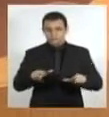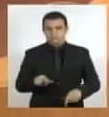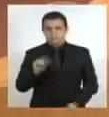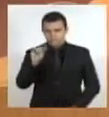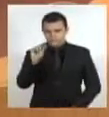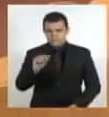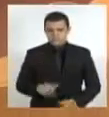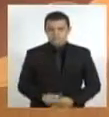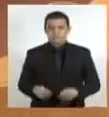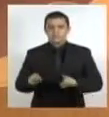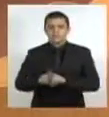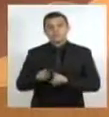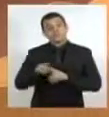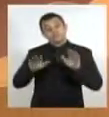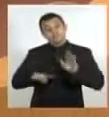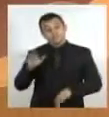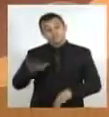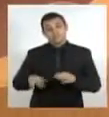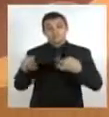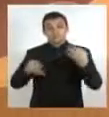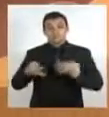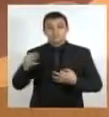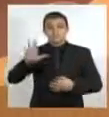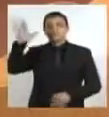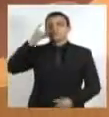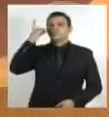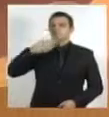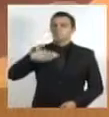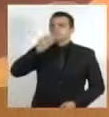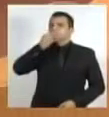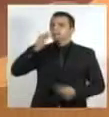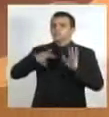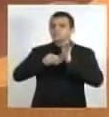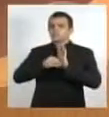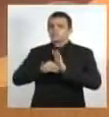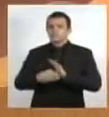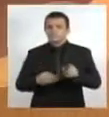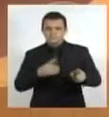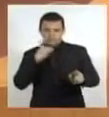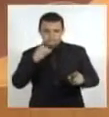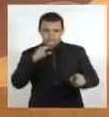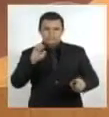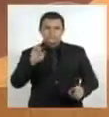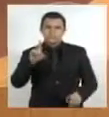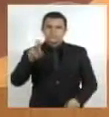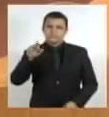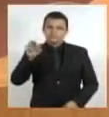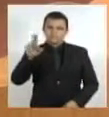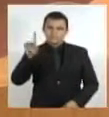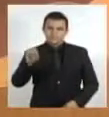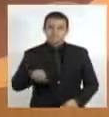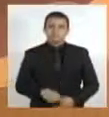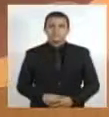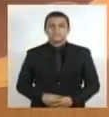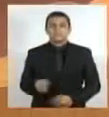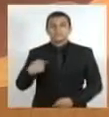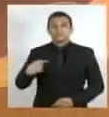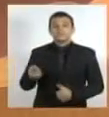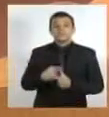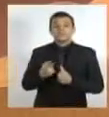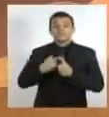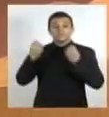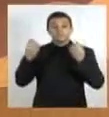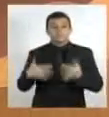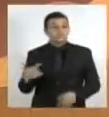A Justiça conceder esse benefício. Deputado Rafael, quando possível, me conceda uma parte. Deputado Eduardo. Primeiro, dizer a Vossa Excelência que não existe